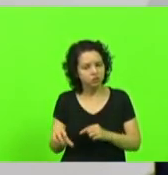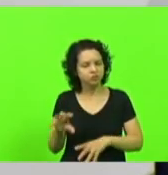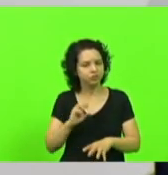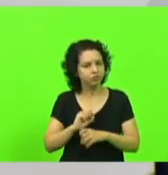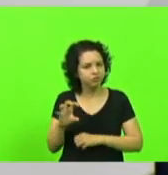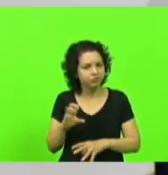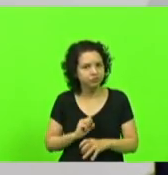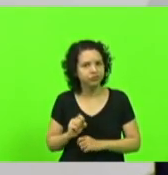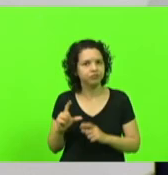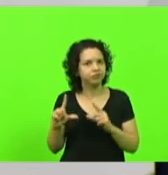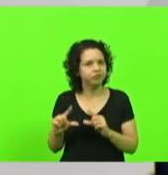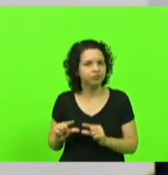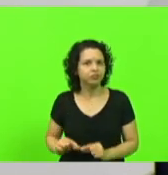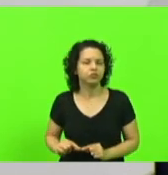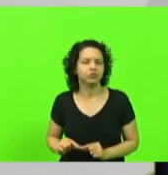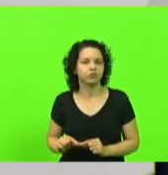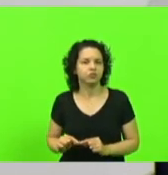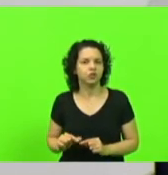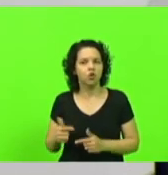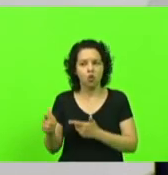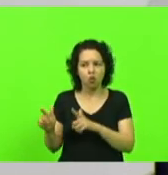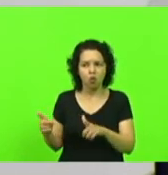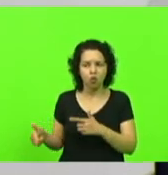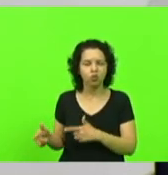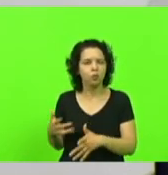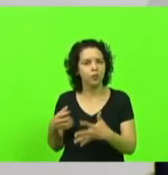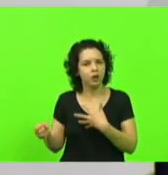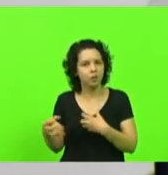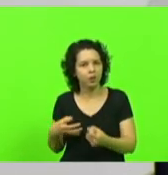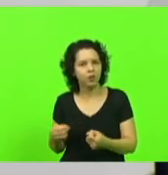contagiam menos, contagiam os outros muito menos,